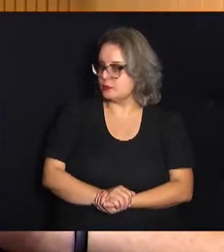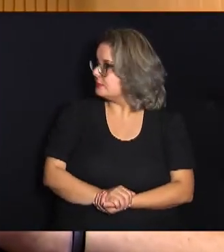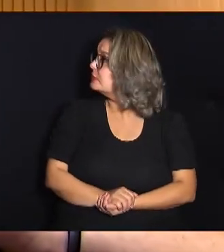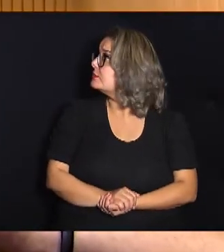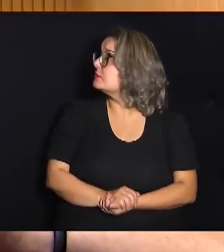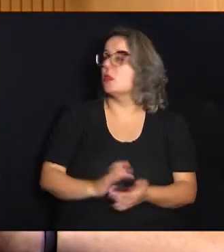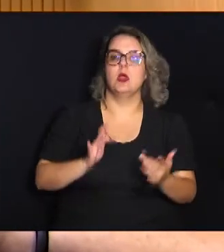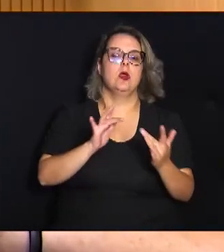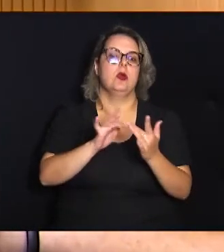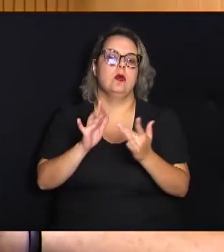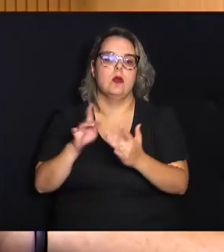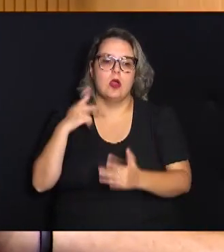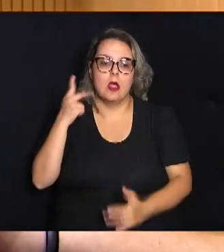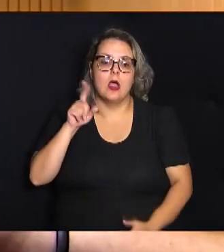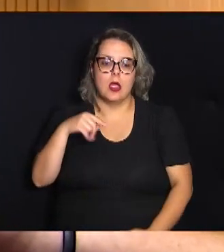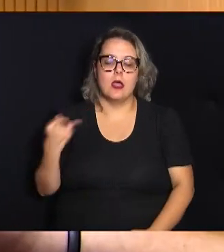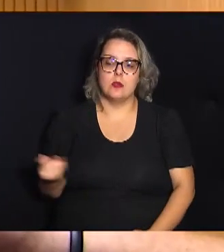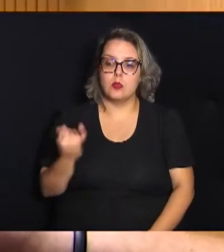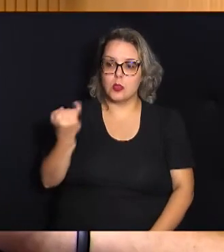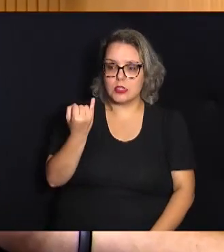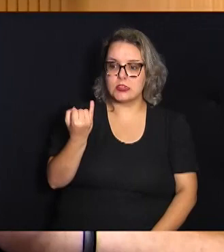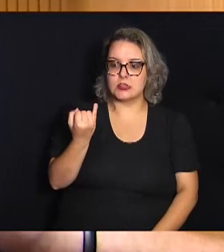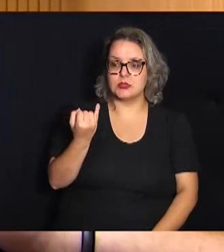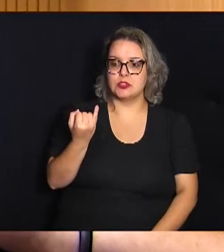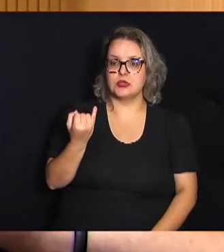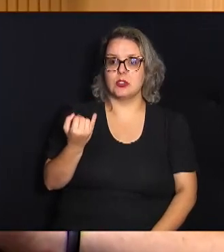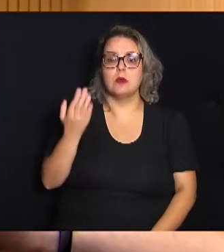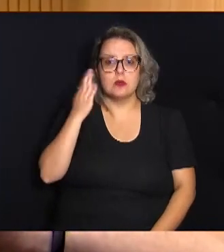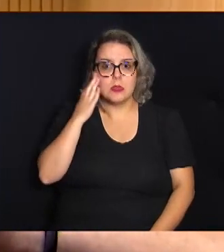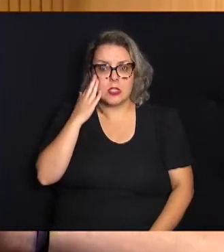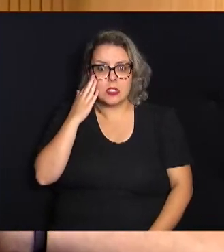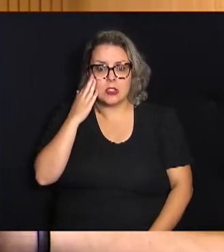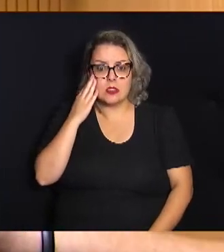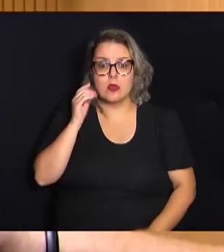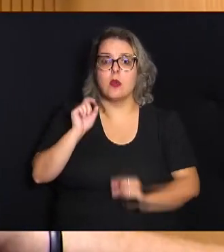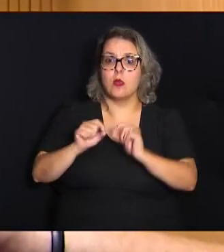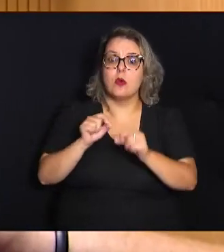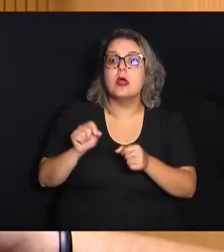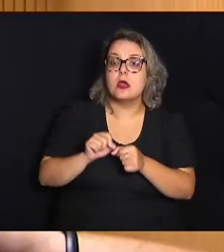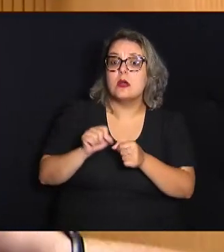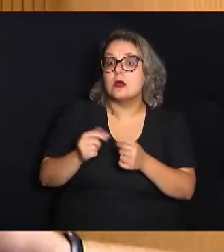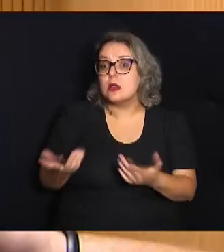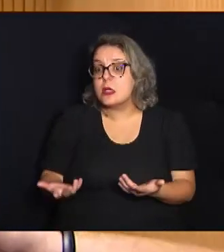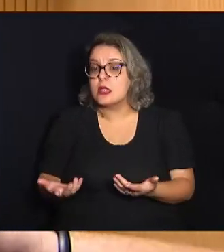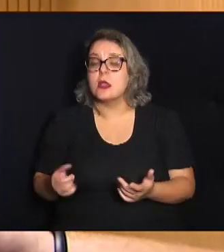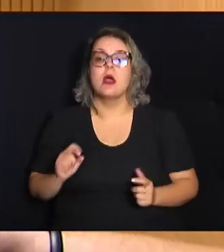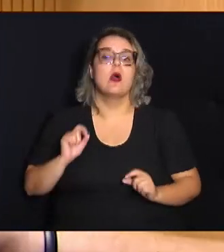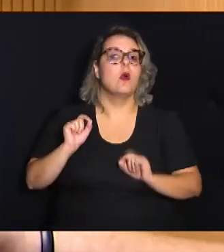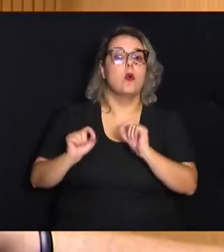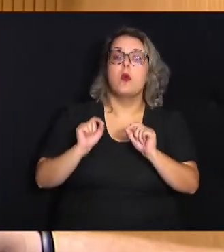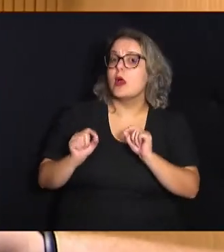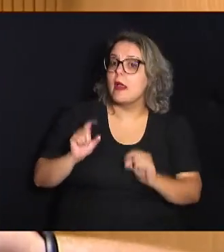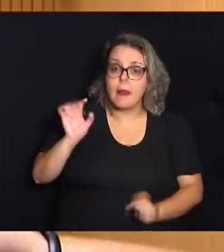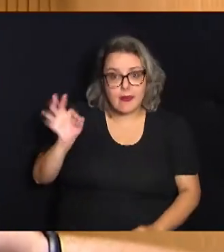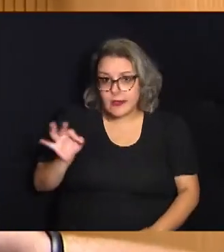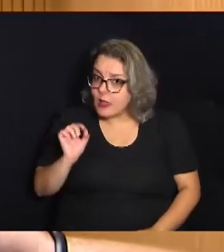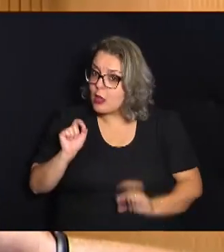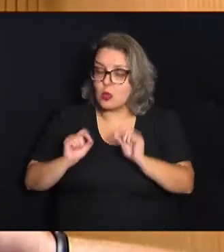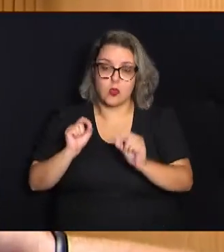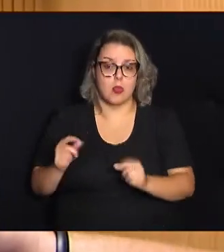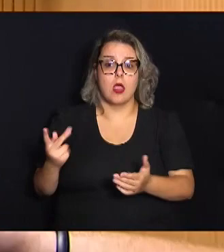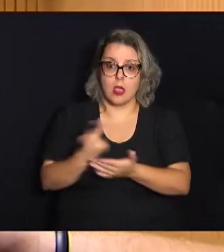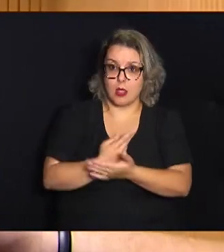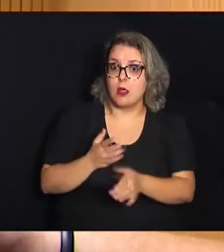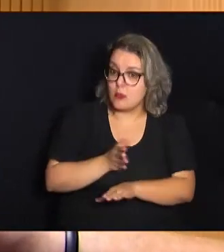com a política é bastante importante, para saber mesmo o que a gente está fazendo, ver o que é certo, o que é errado, para seguir um caminho mesmo